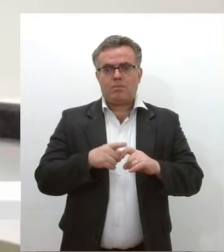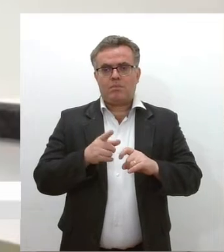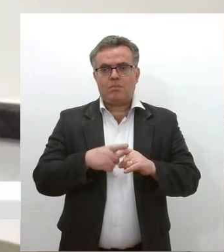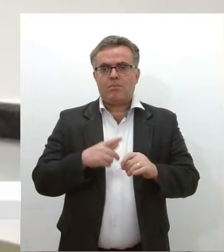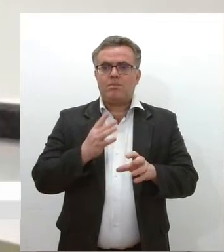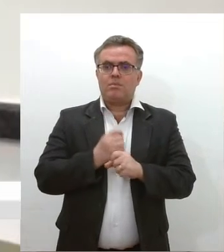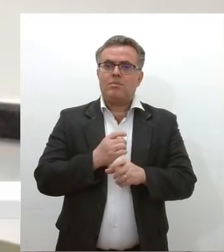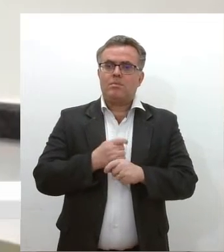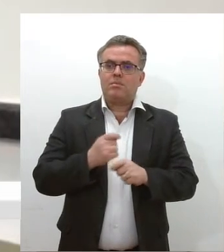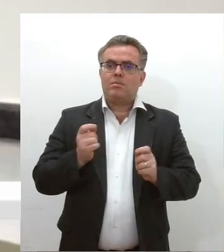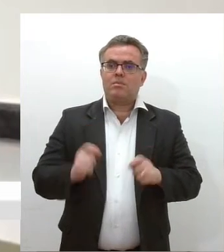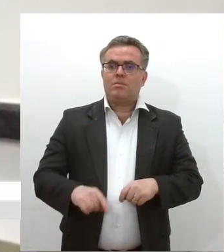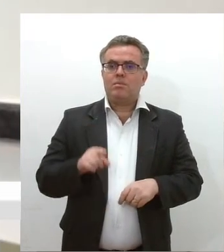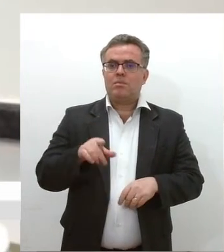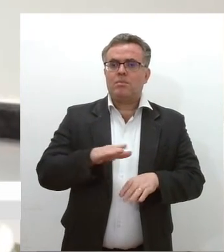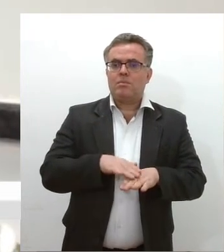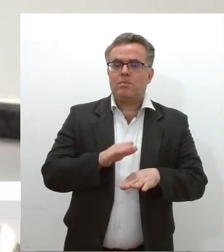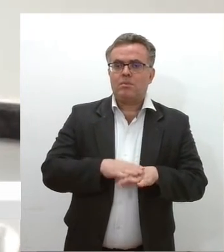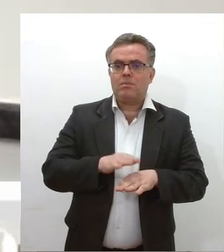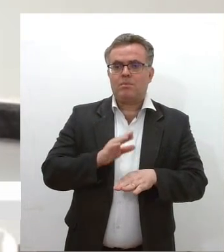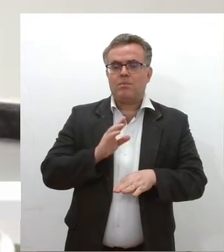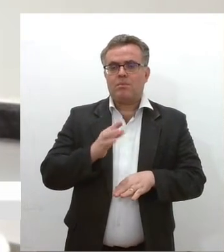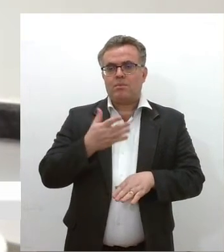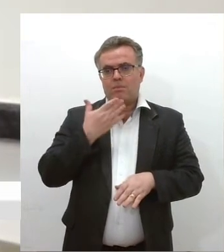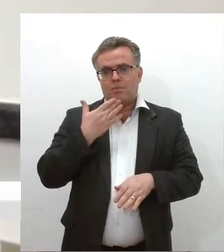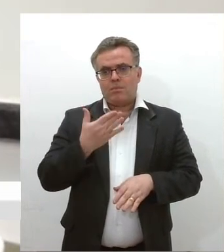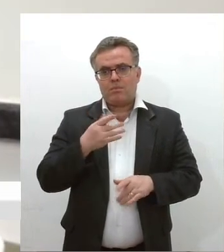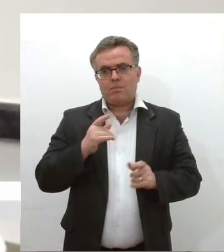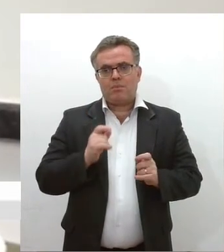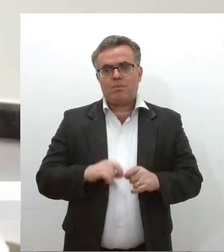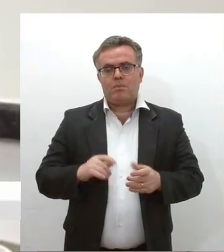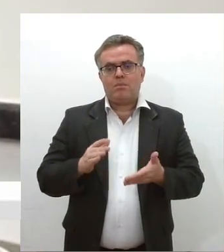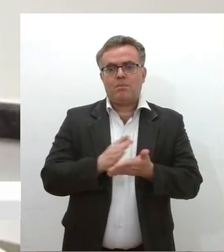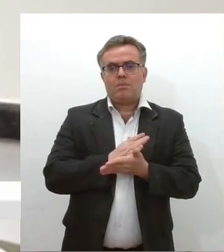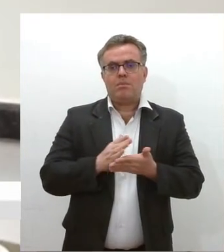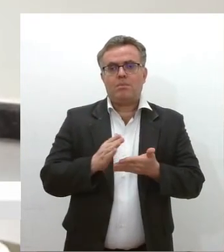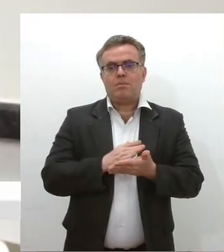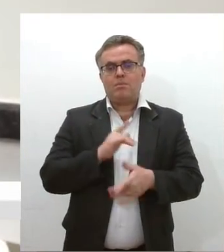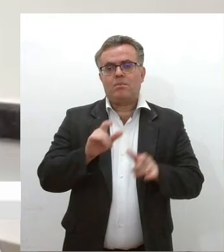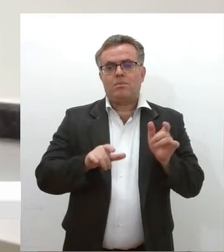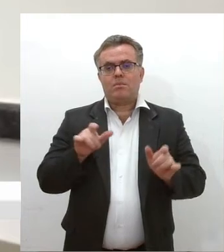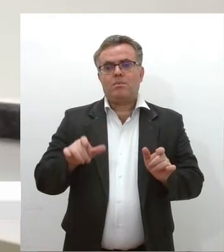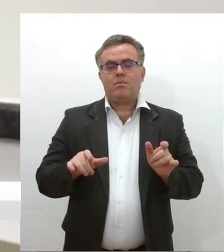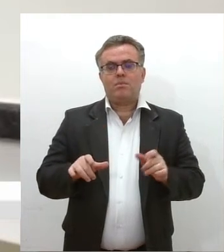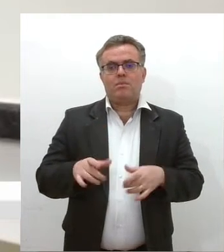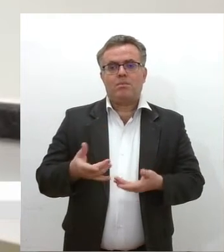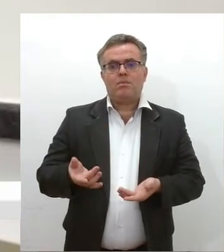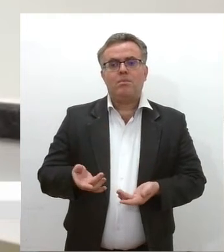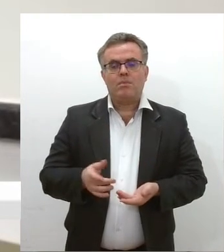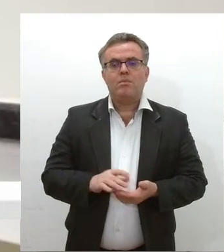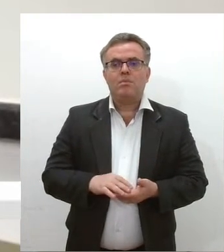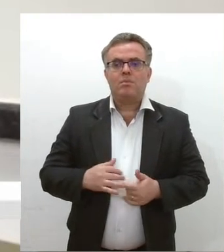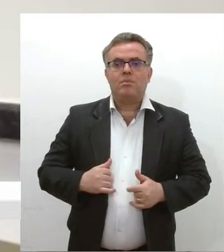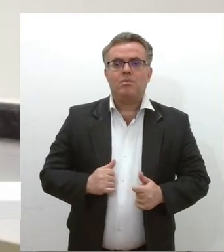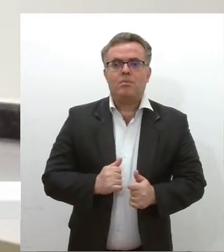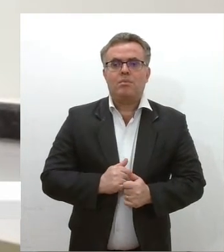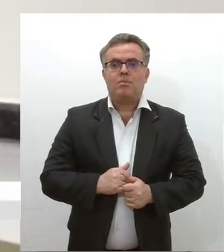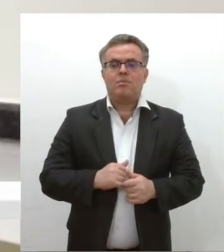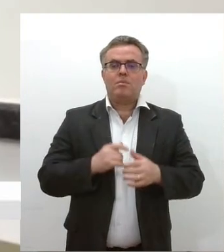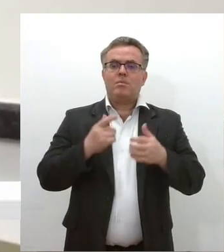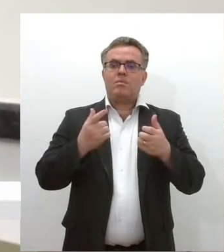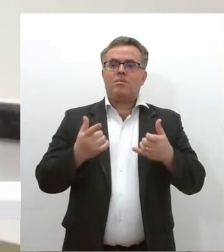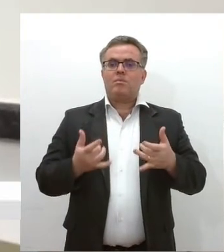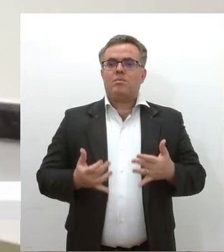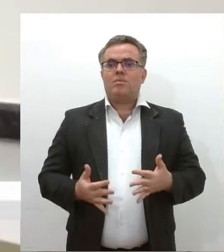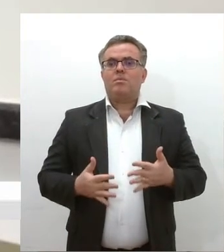com você. Eu costumo fazer a conta às vezes com algumas pacientes que chegam com essa dúvida, a gente faz a conta. Eu falo isso nas minhas redes sociais